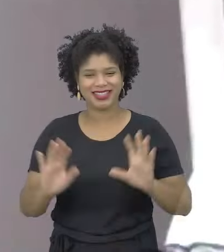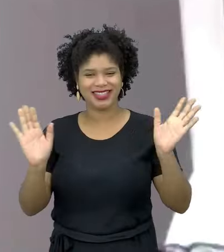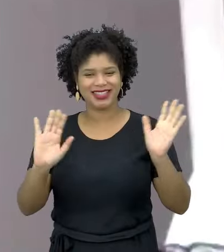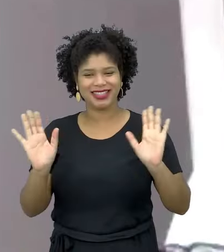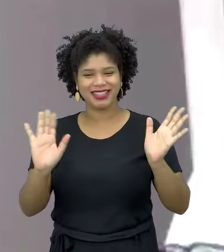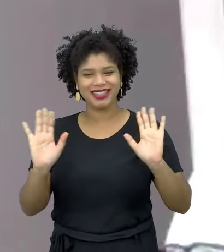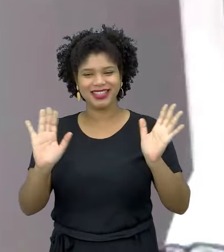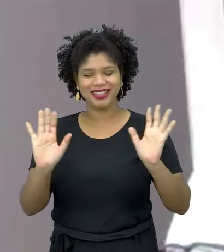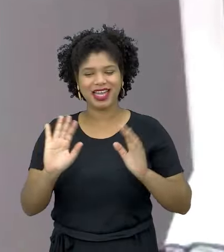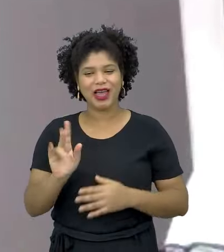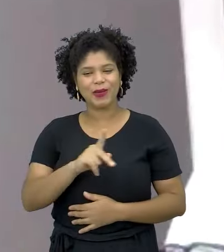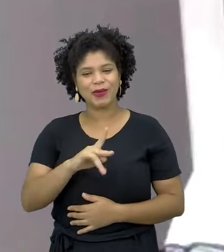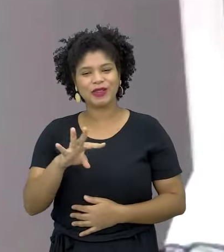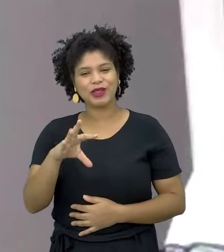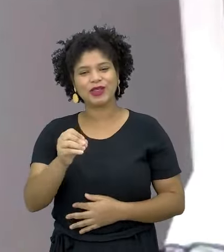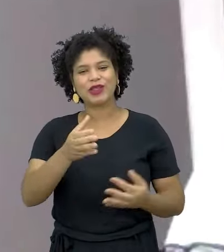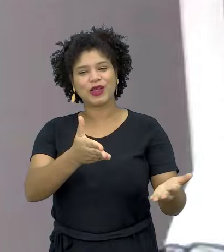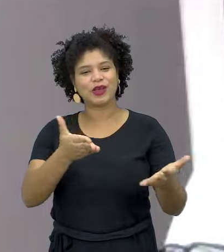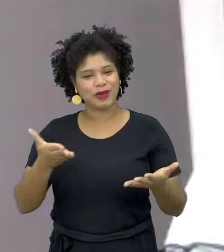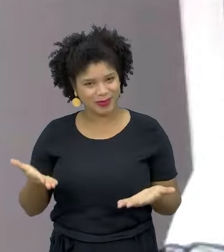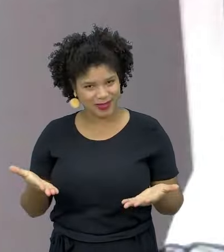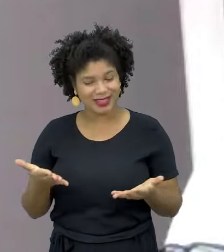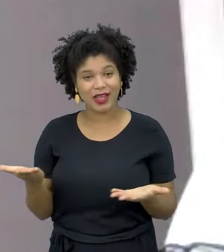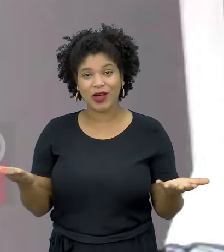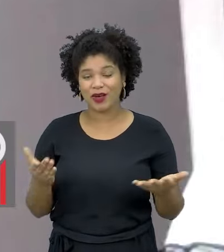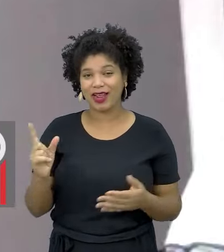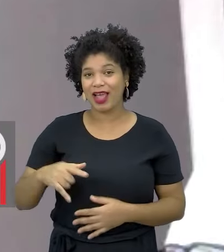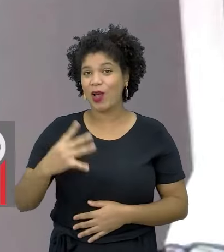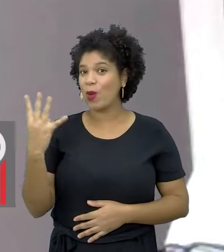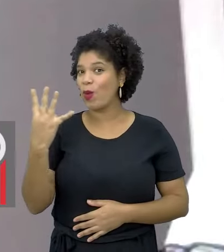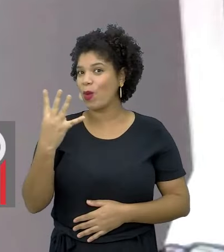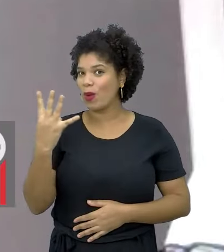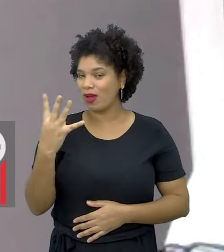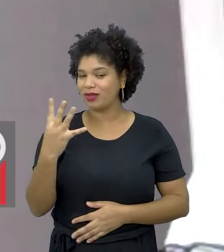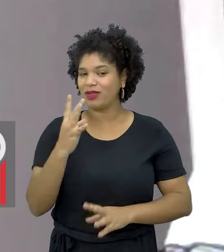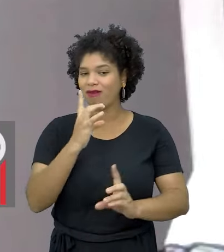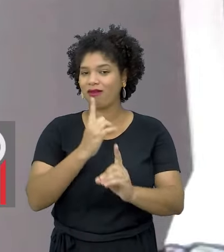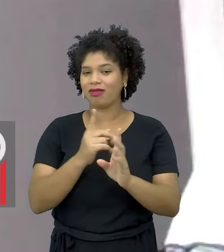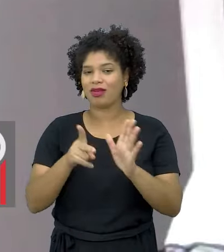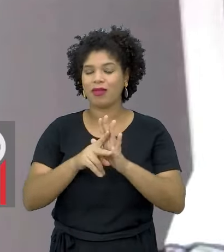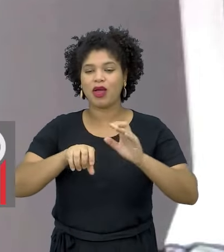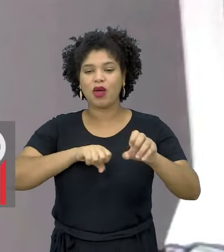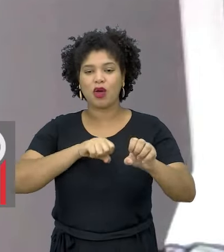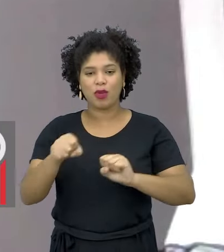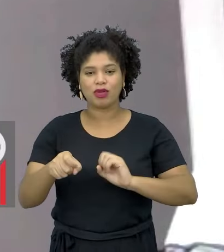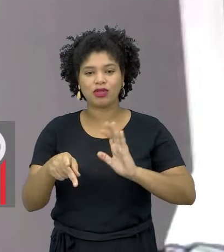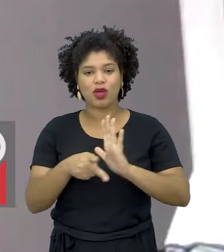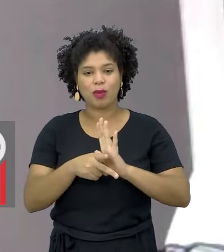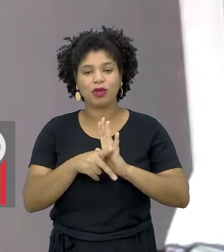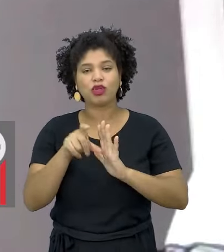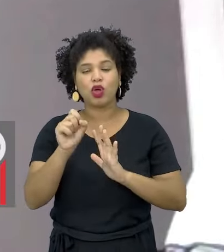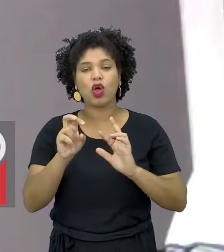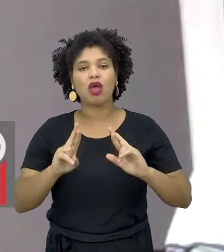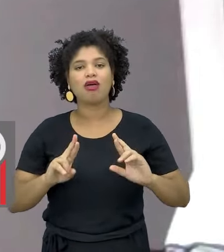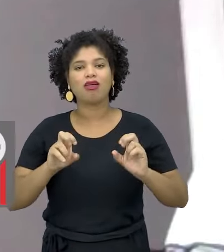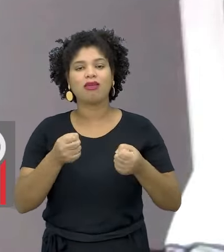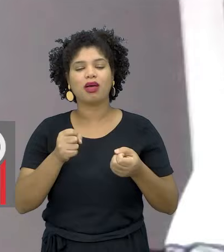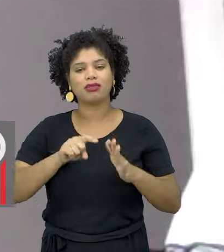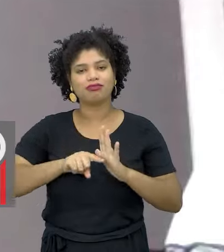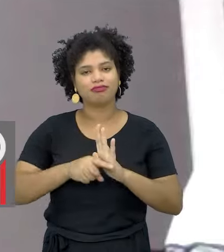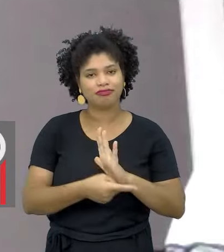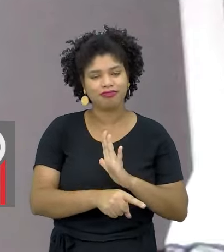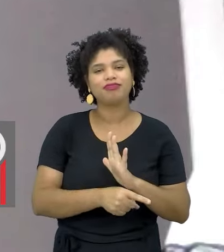Olá, professores, sejam bem-vindos ao nosso quarto encontro formativo do Programa de Recuperação e